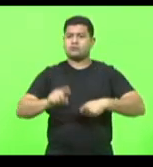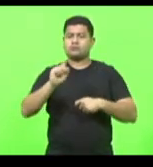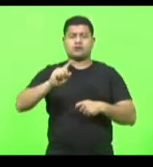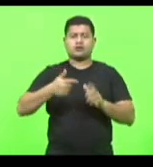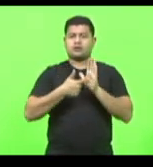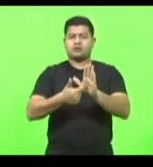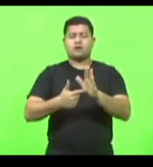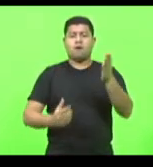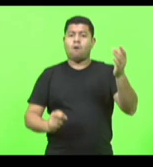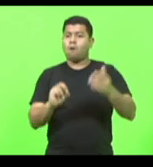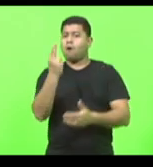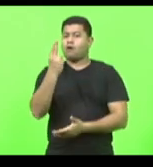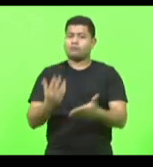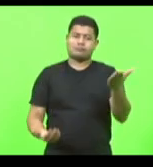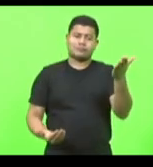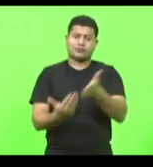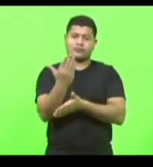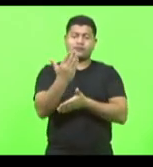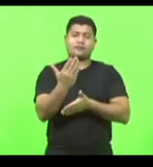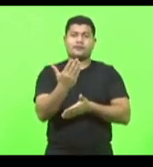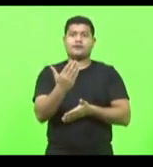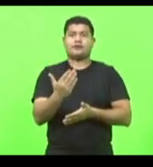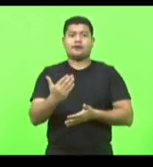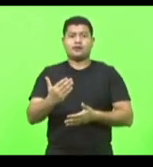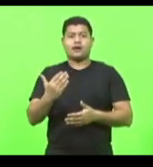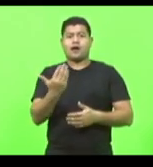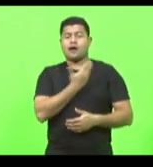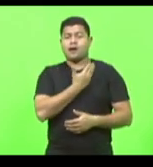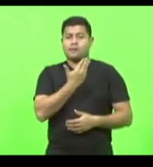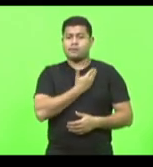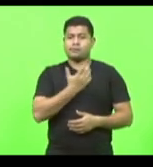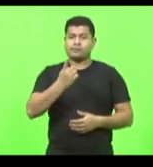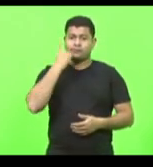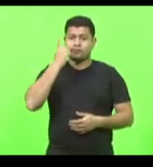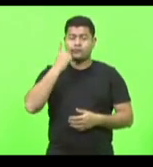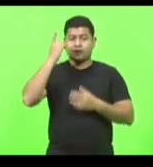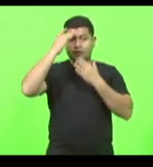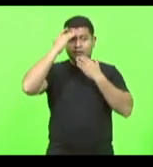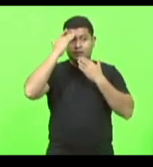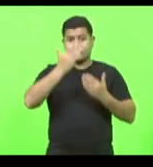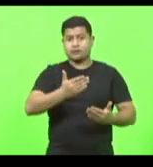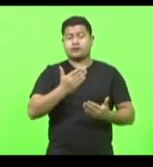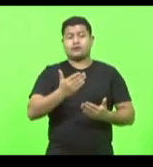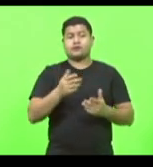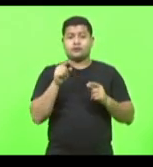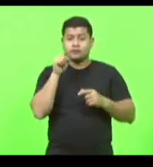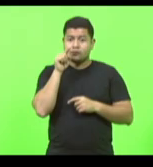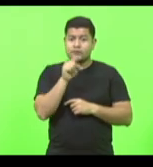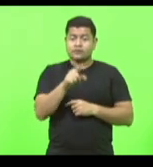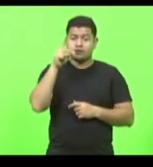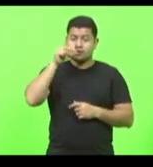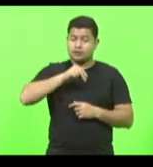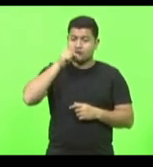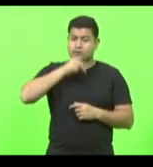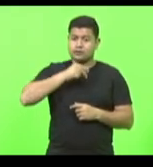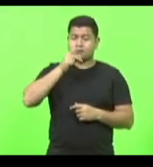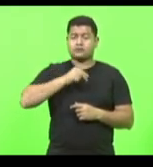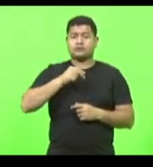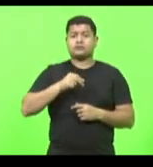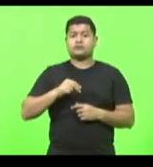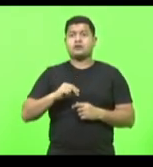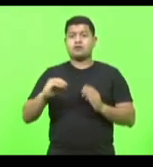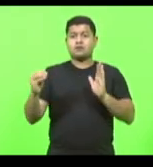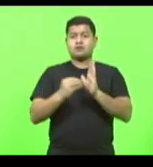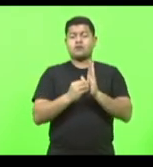apresentada e aprovada pelos colegas deputados. Agradeço, deputado Kennedy, por colocá-la